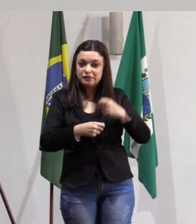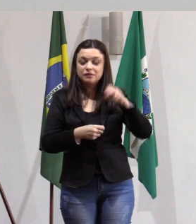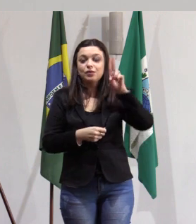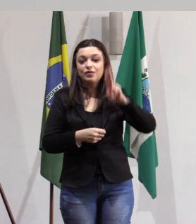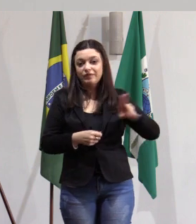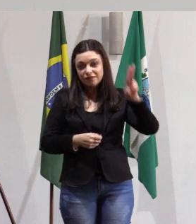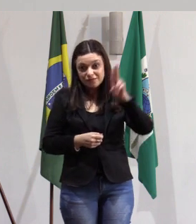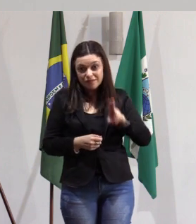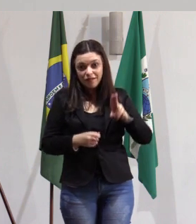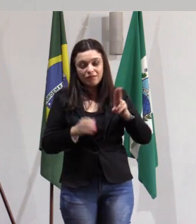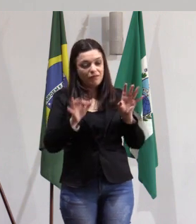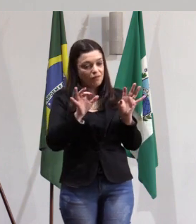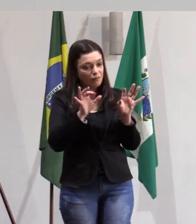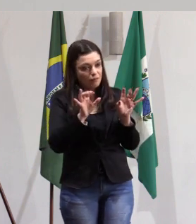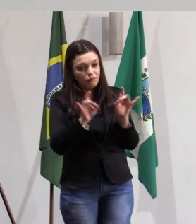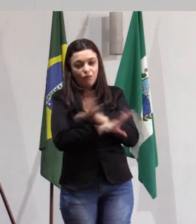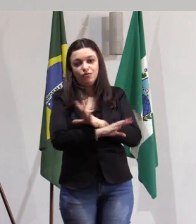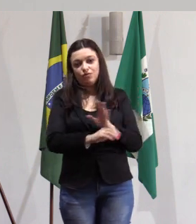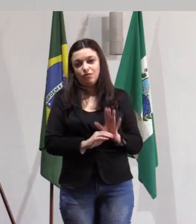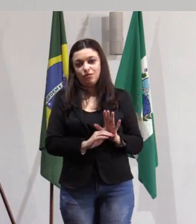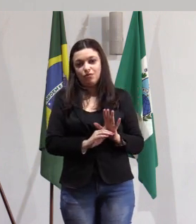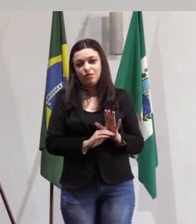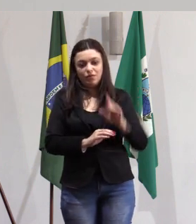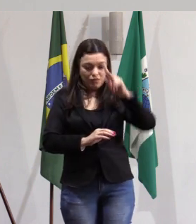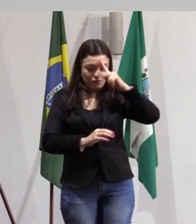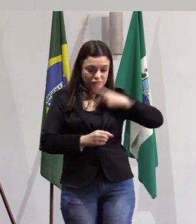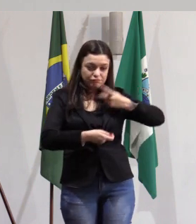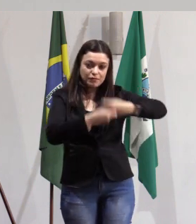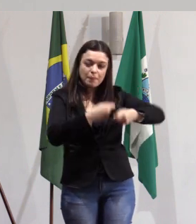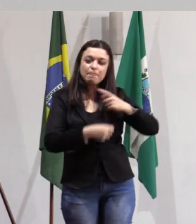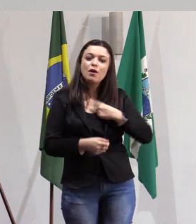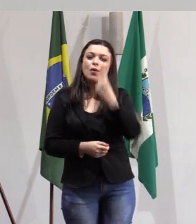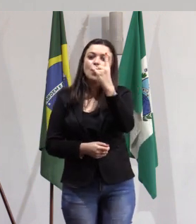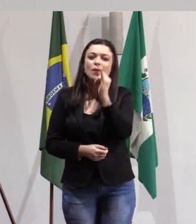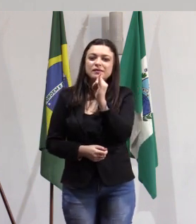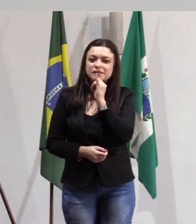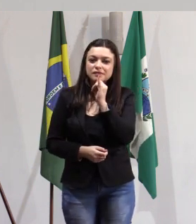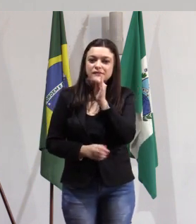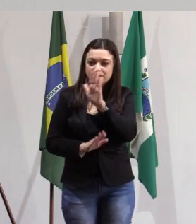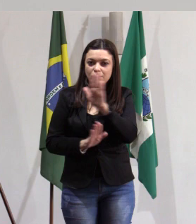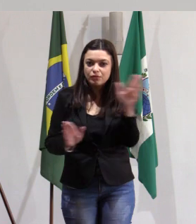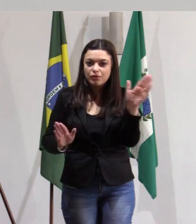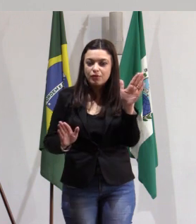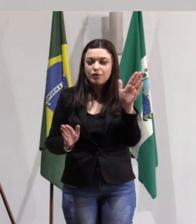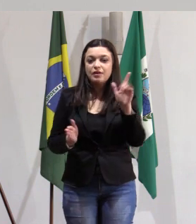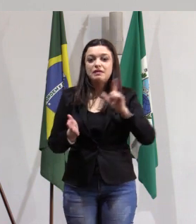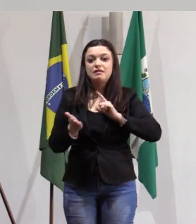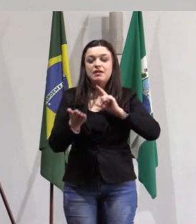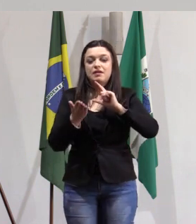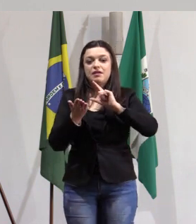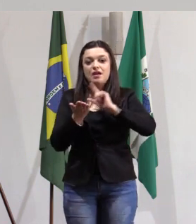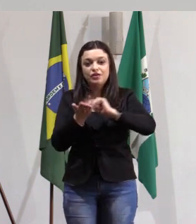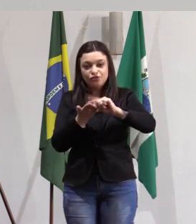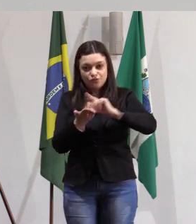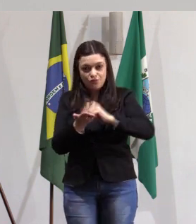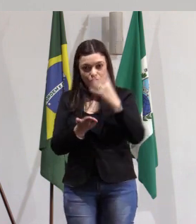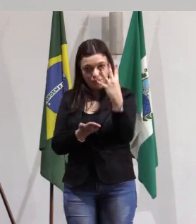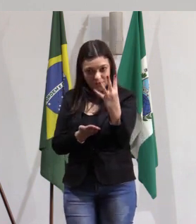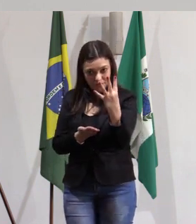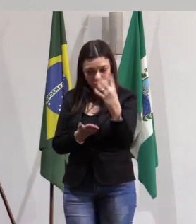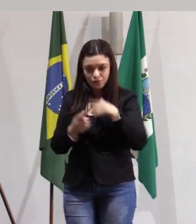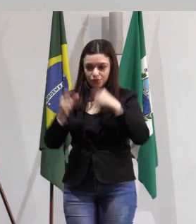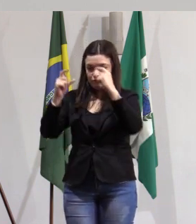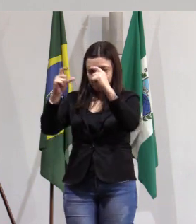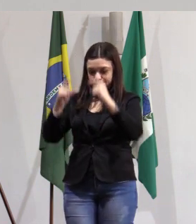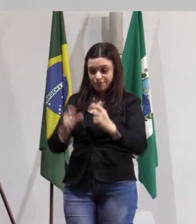Por exemplo, e apenas dou exemplos, o artigo 4º, inciso 3º, quando fala